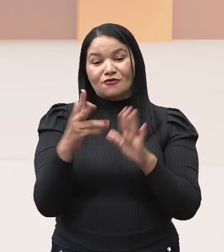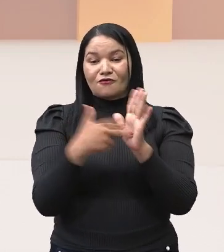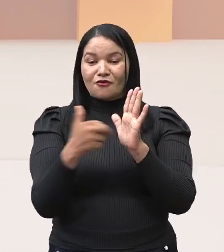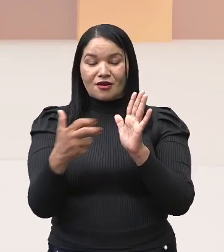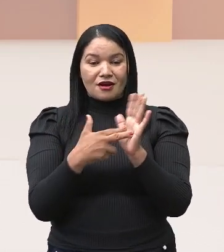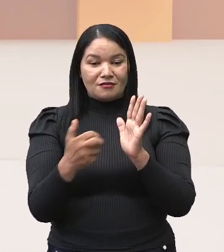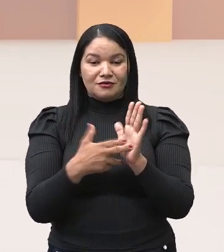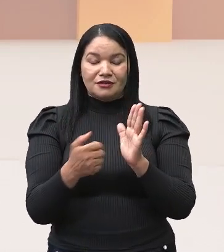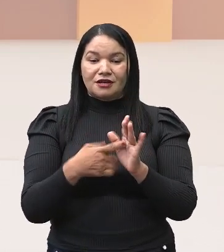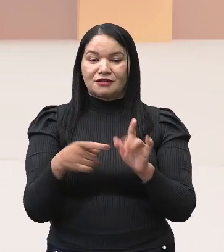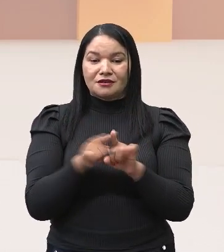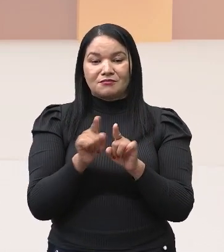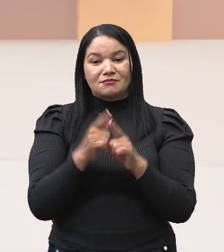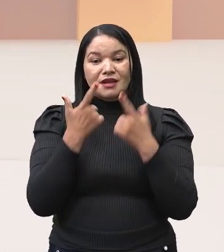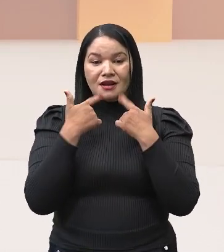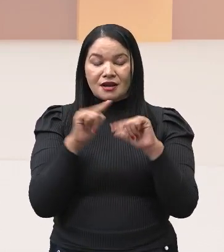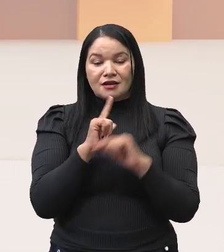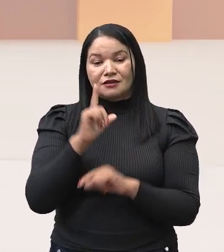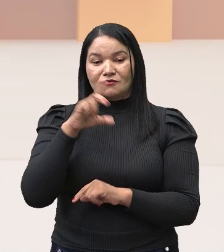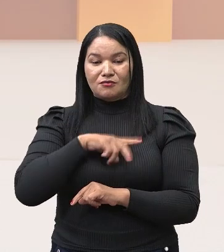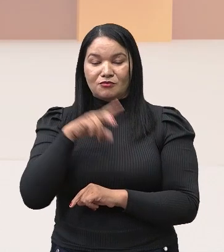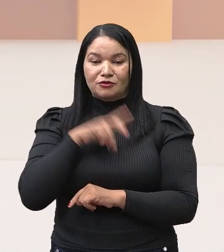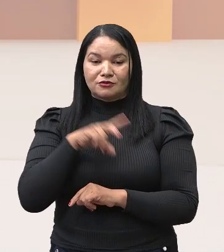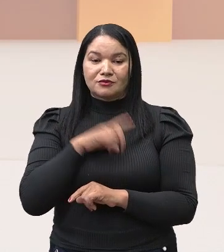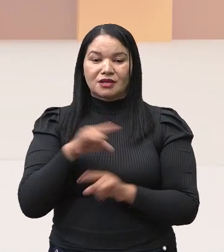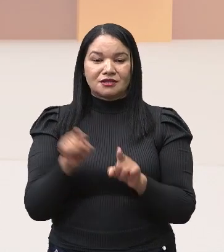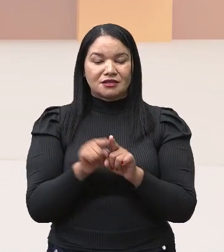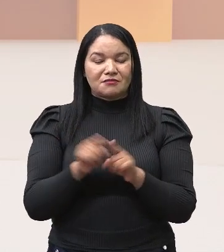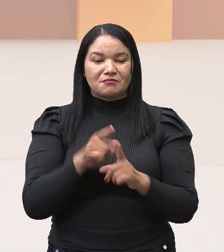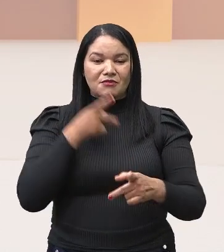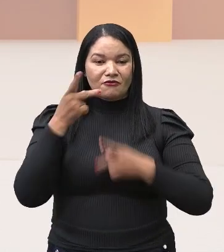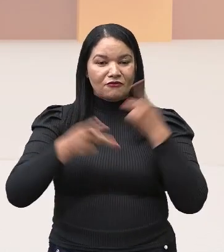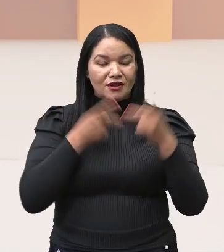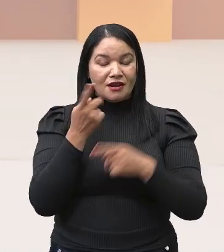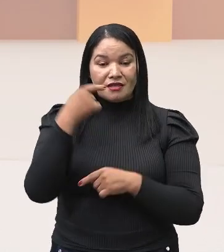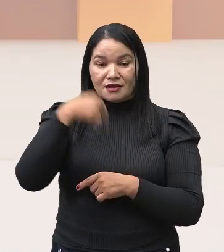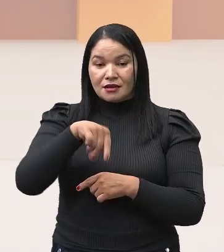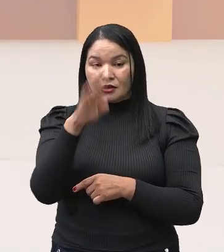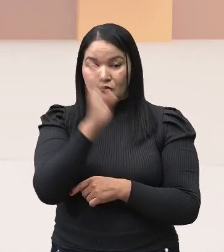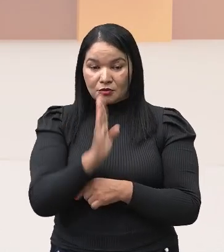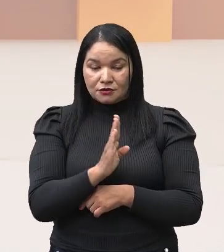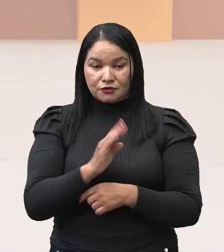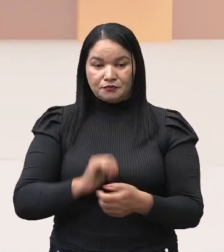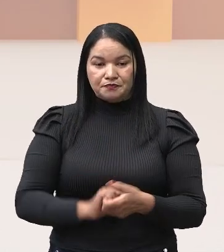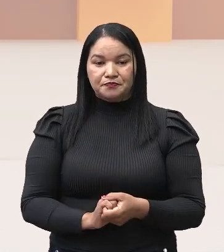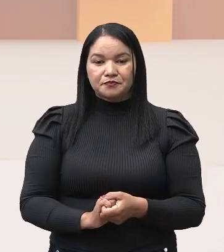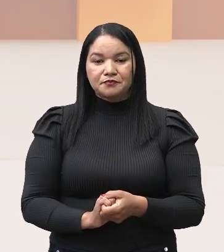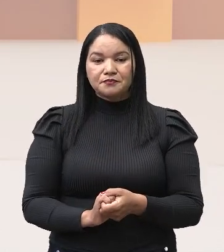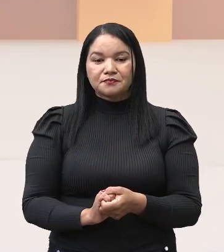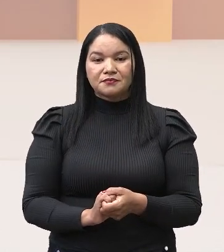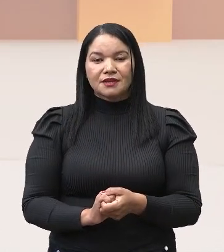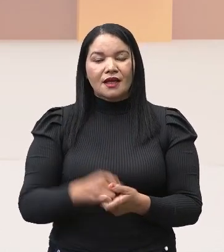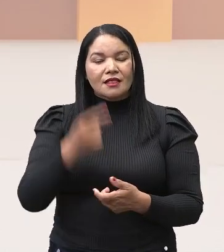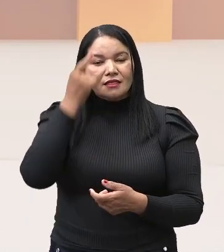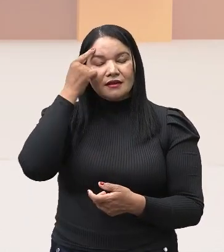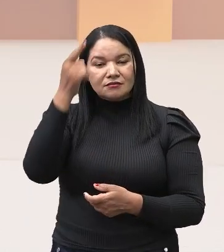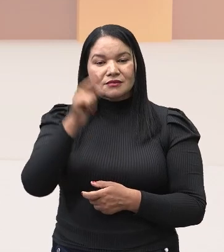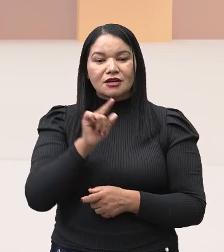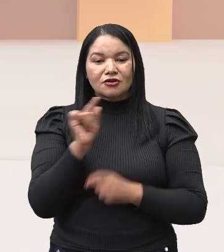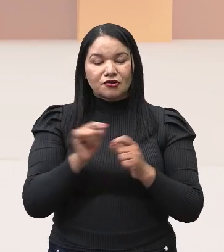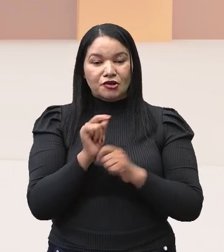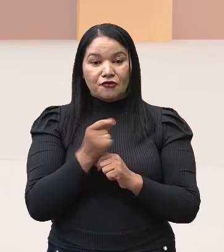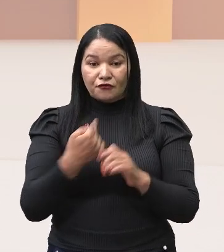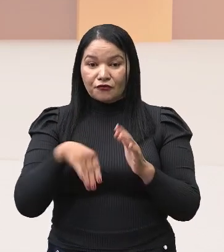vocabulário, na língua portuguesa, que é falada aqui no Brasil. Olha, nós temos que lembrar que vieram